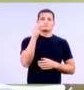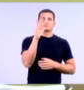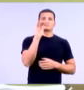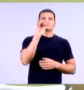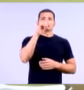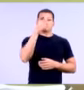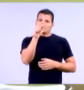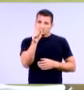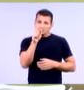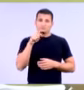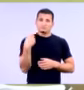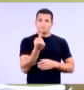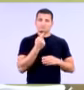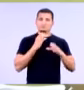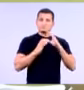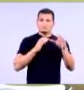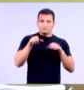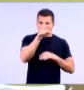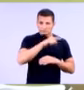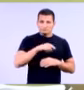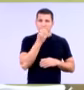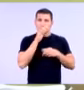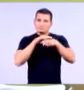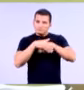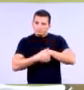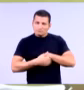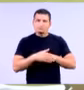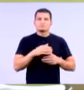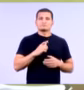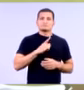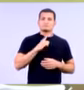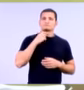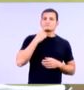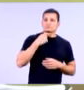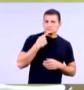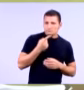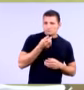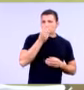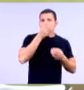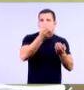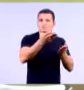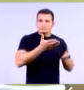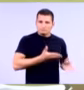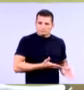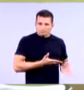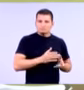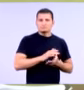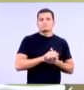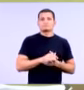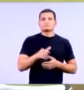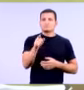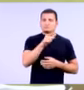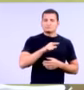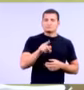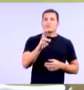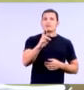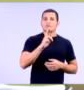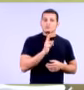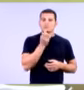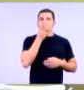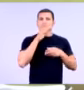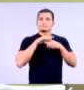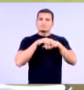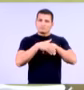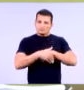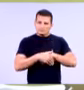se comunica com vocês. Boa noite, e aí, tiraram, né? Sejam bem-vindos, vocês respondem boa noite.